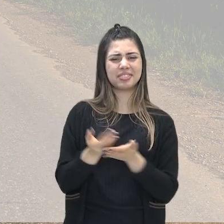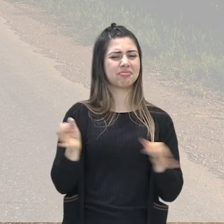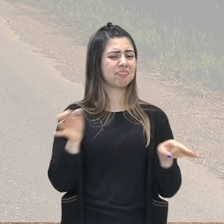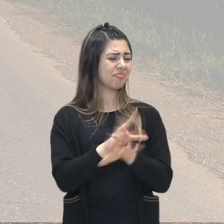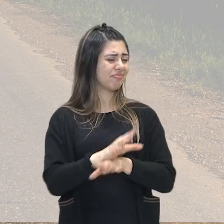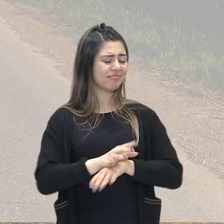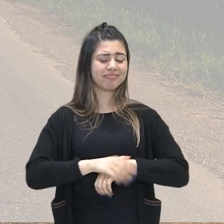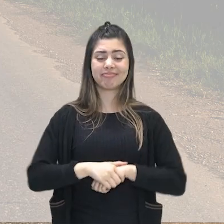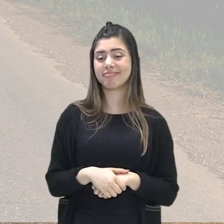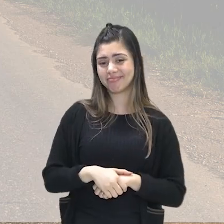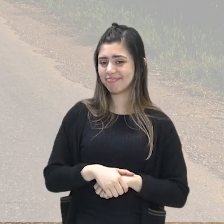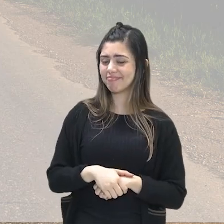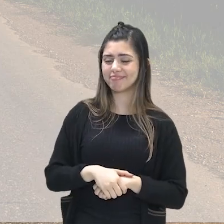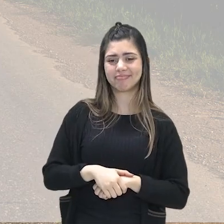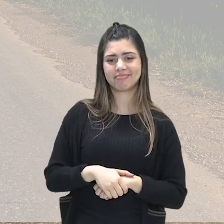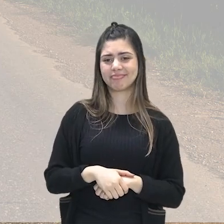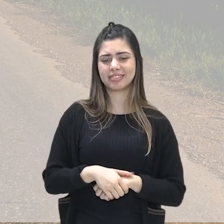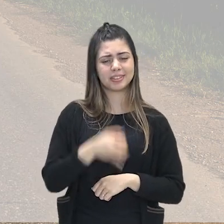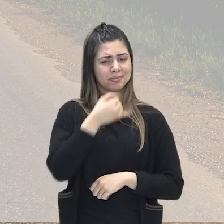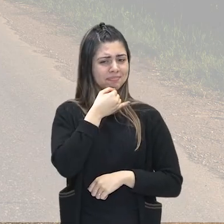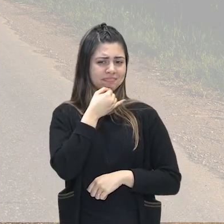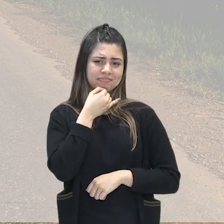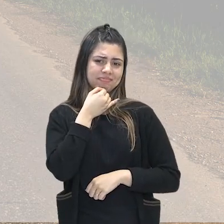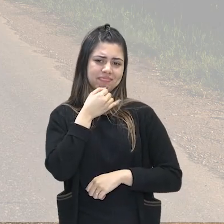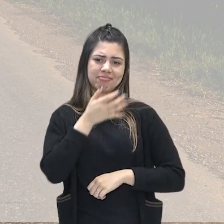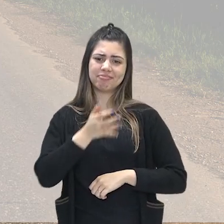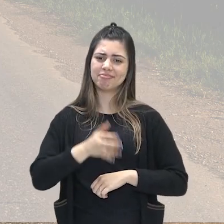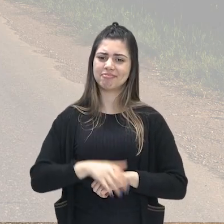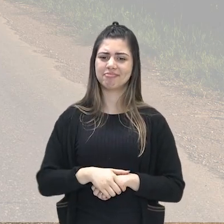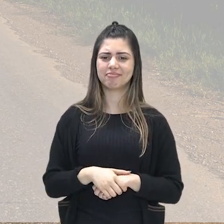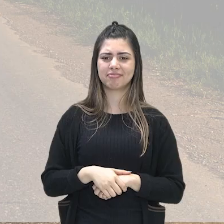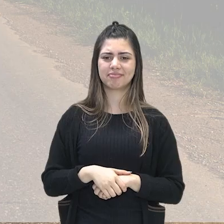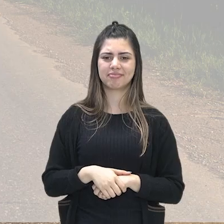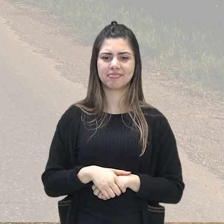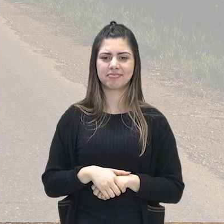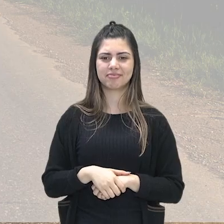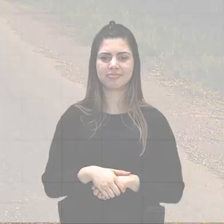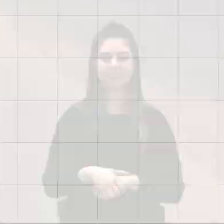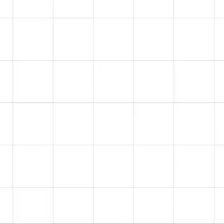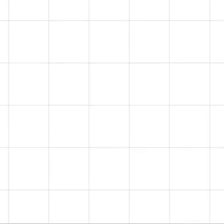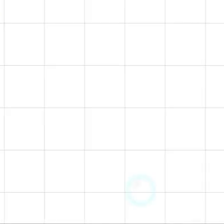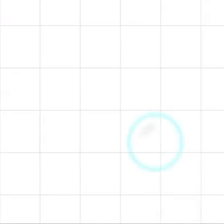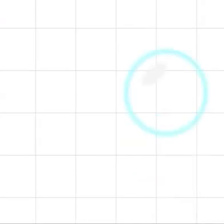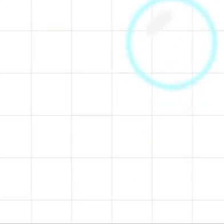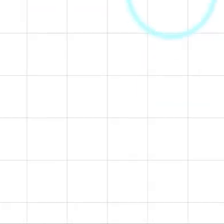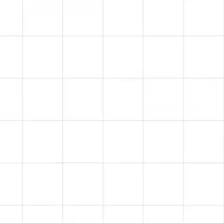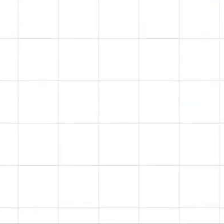ficar aqui no meio do nada praticamente. Eu nem trabalho aqui, pô. Vamos encerrar essa aula aqui.